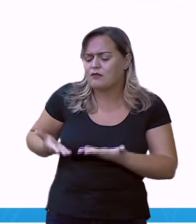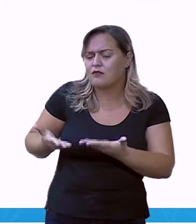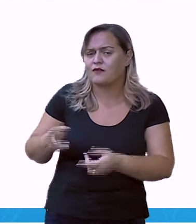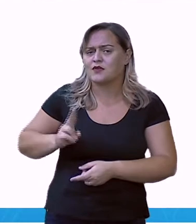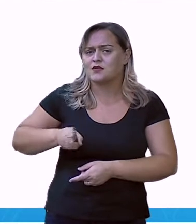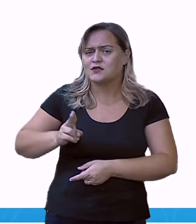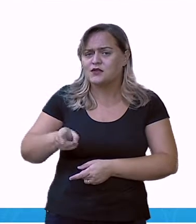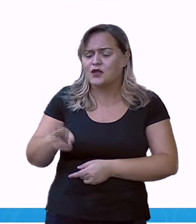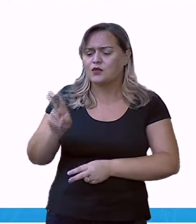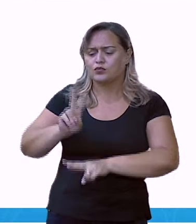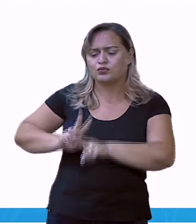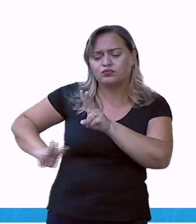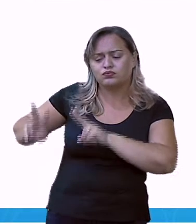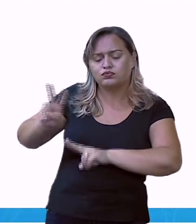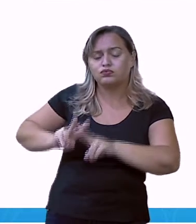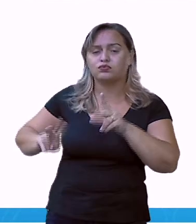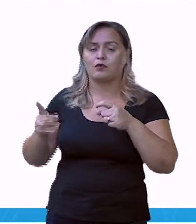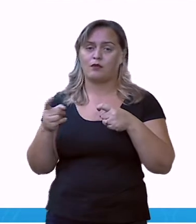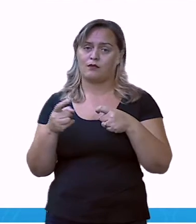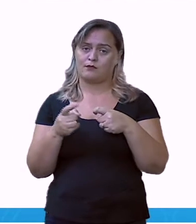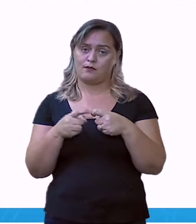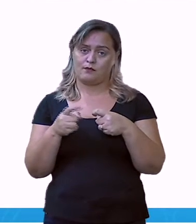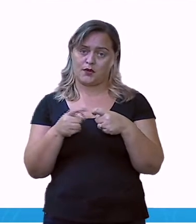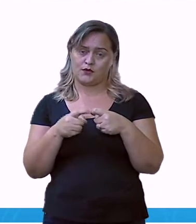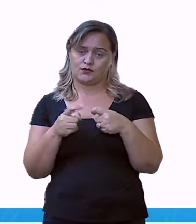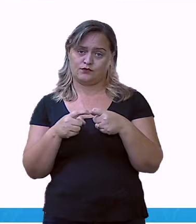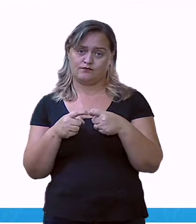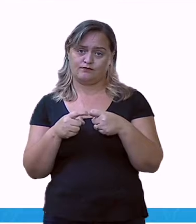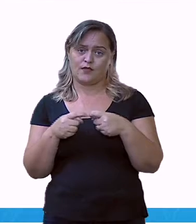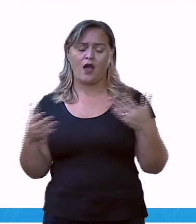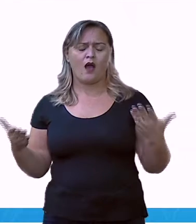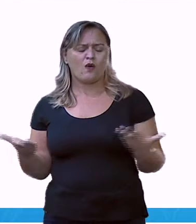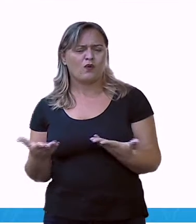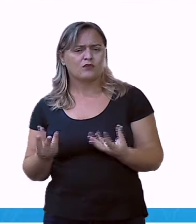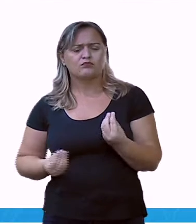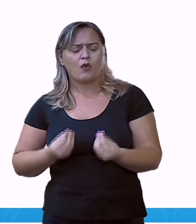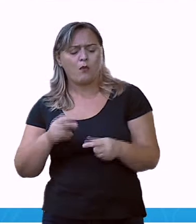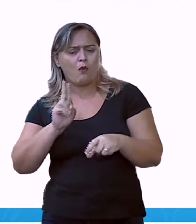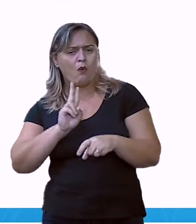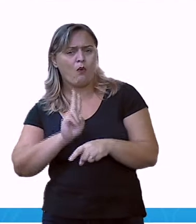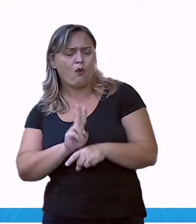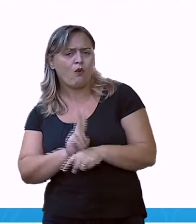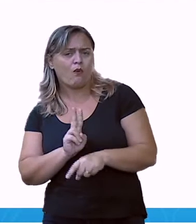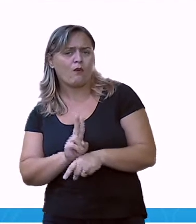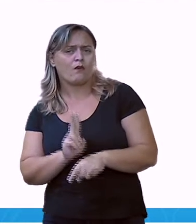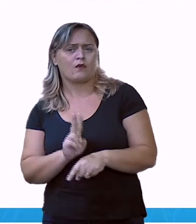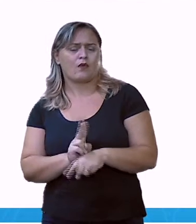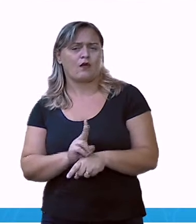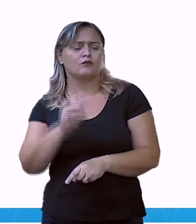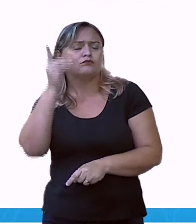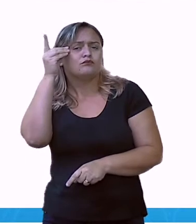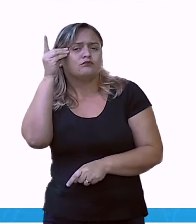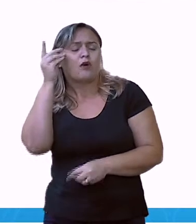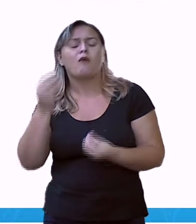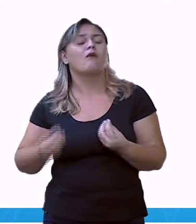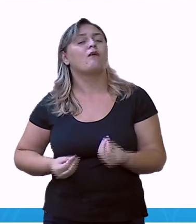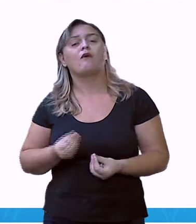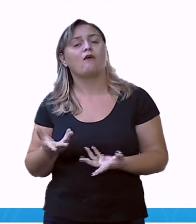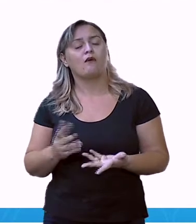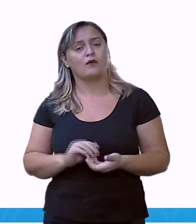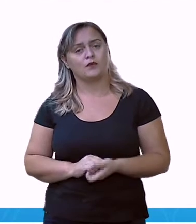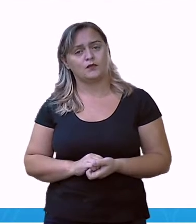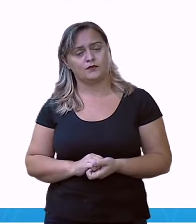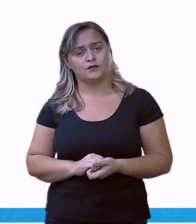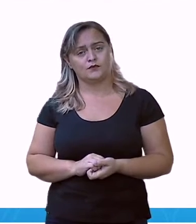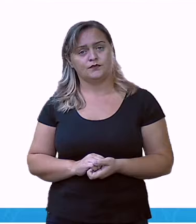médico. O tratamento, da síndrome de Down. O tratamento, como a síndrome de Down é